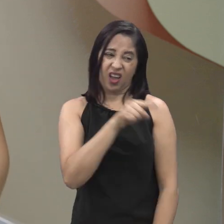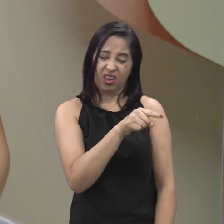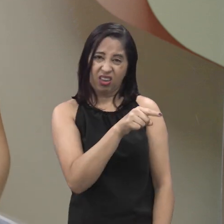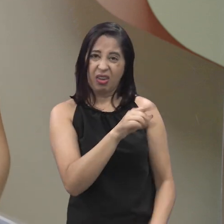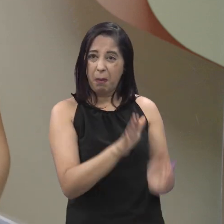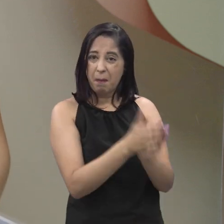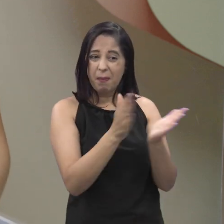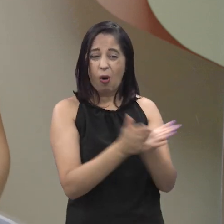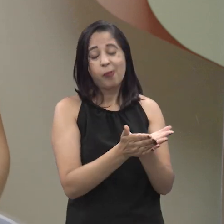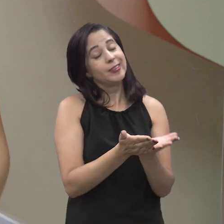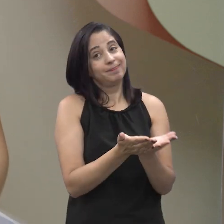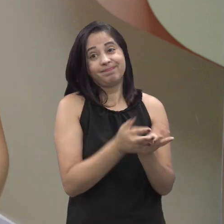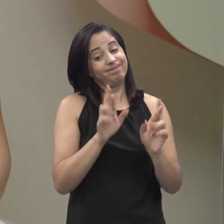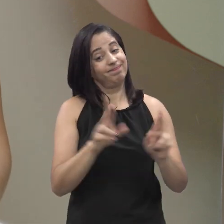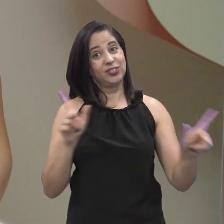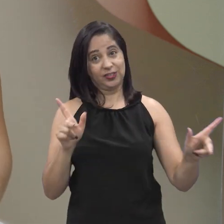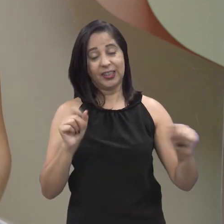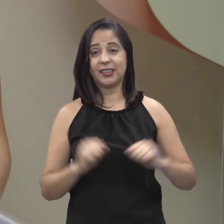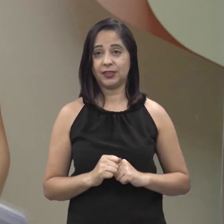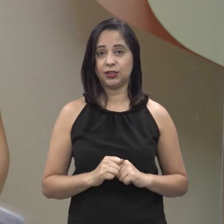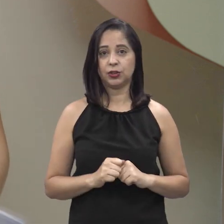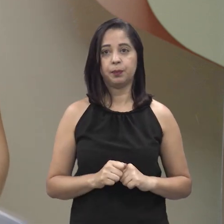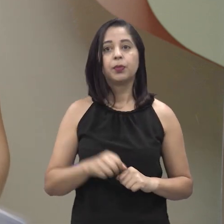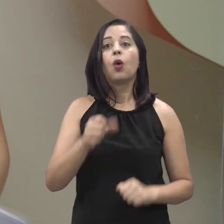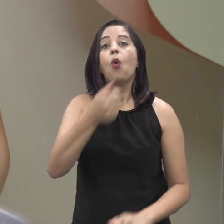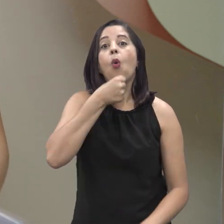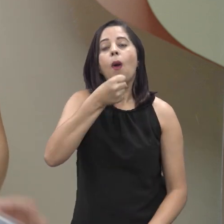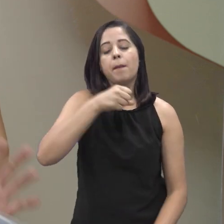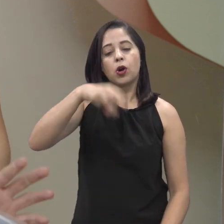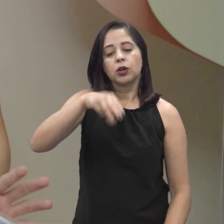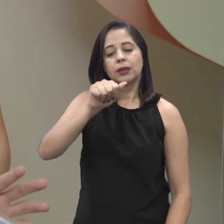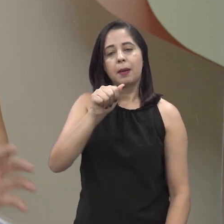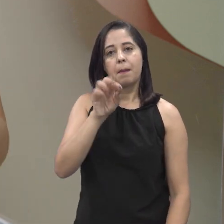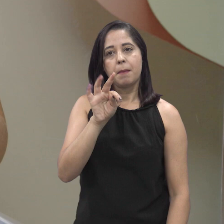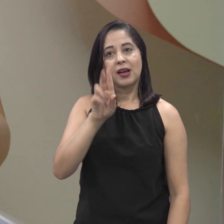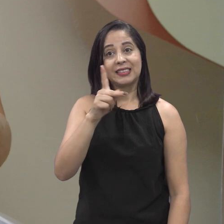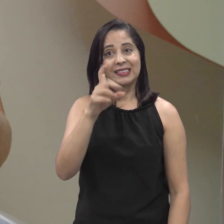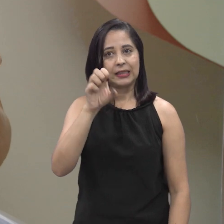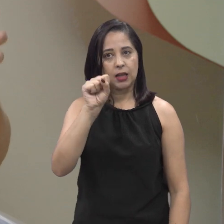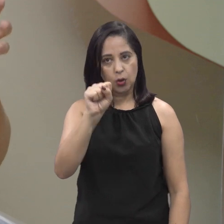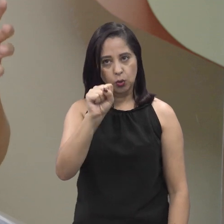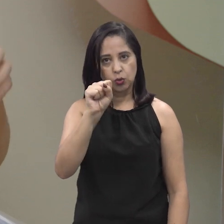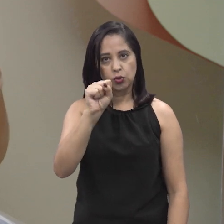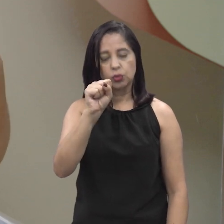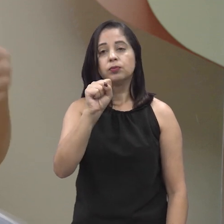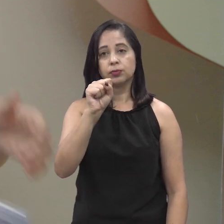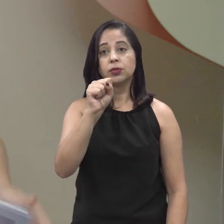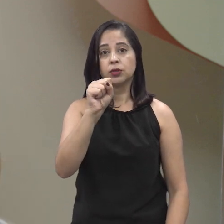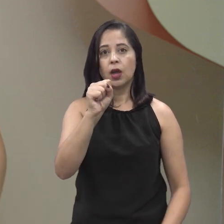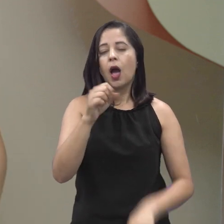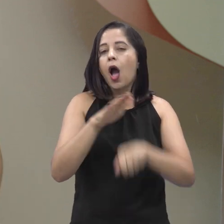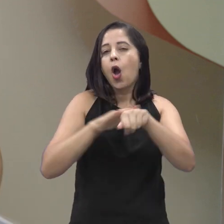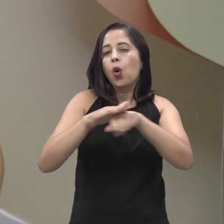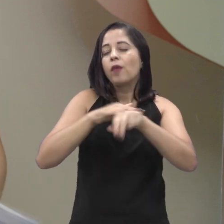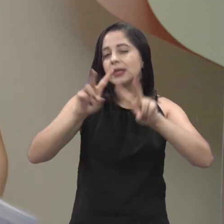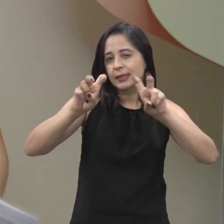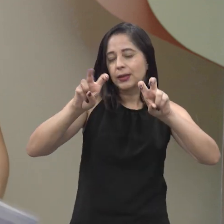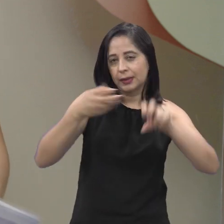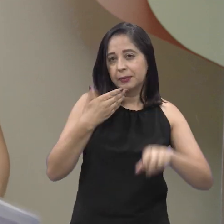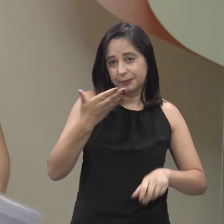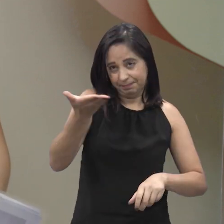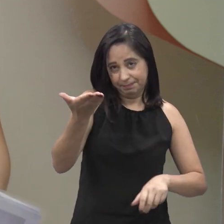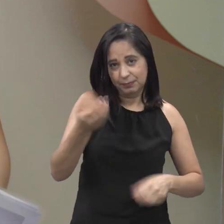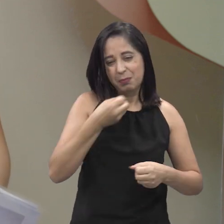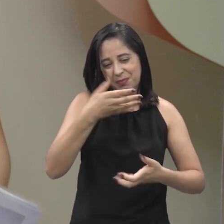O Matheus Andrade está com o sociólogo Ricardo Ferfolha e eles vão falar justamente sobre este assunto, não é mesmo,